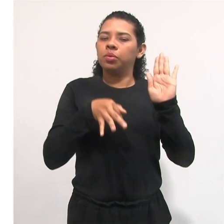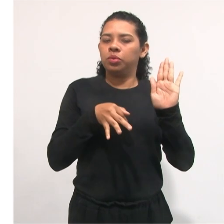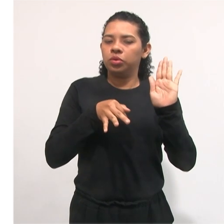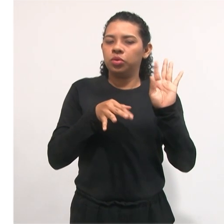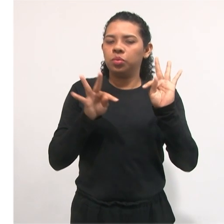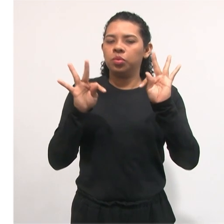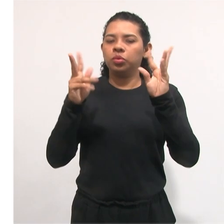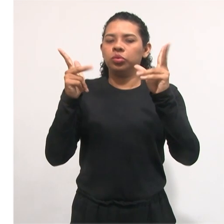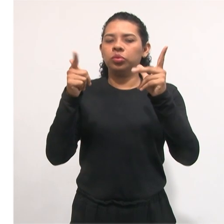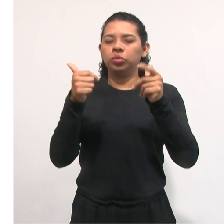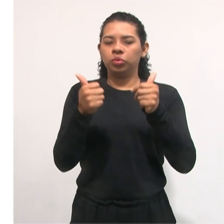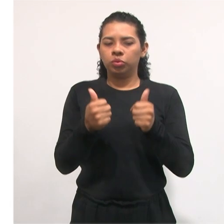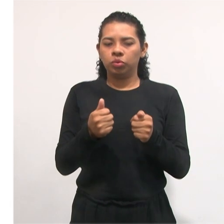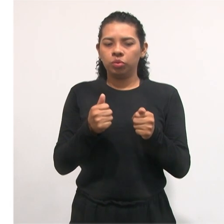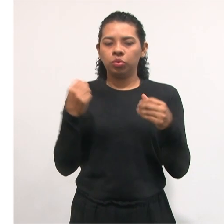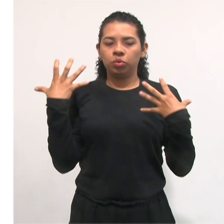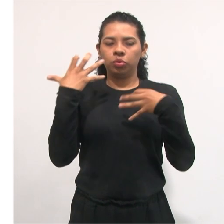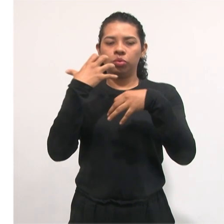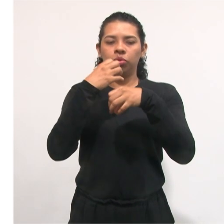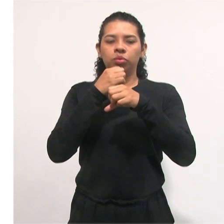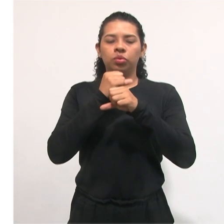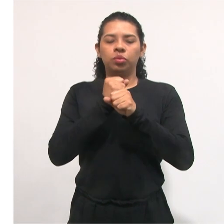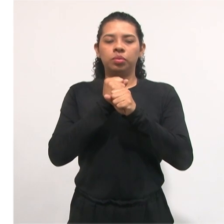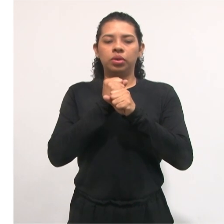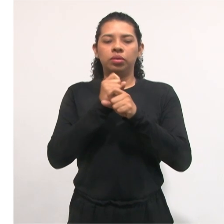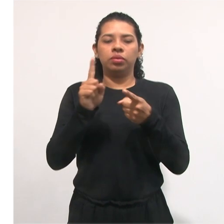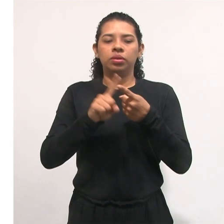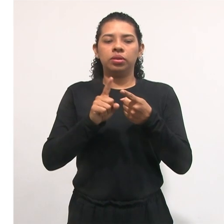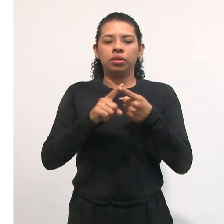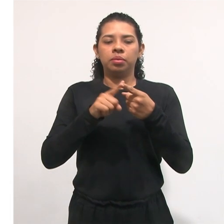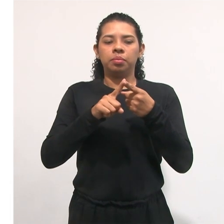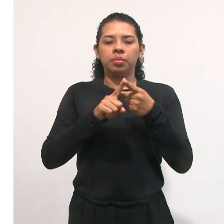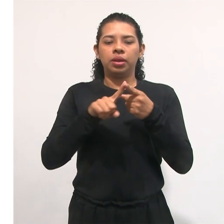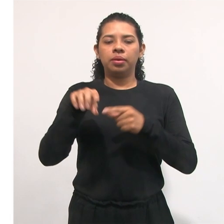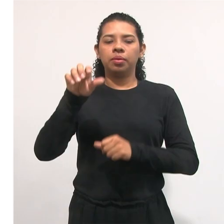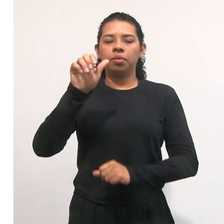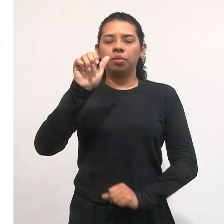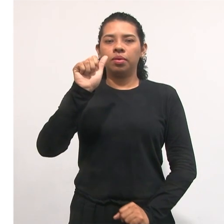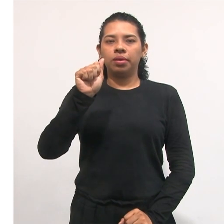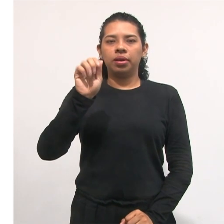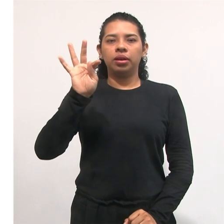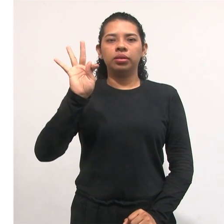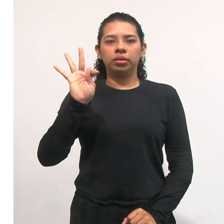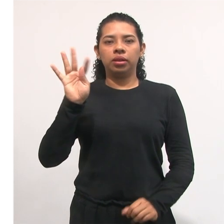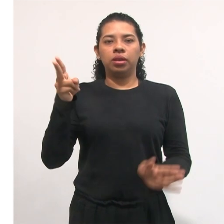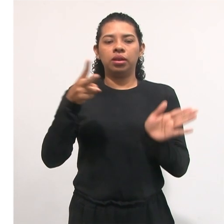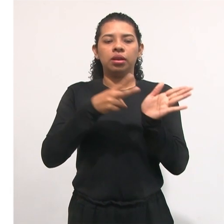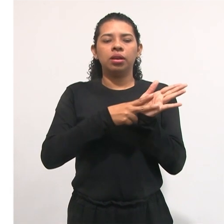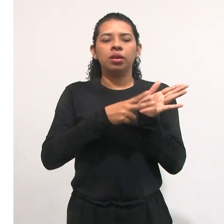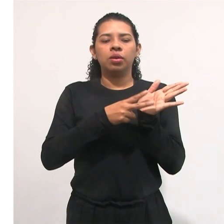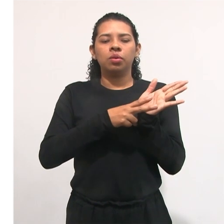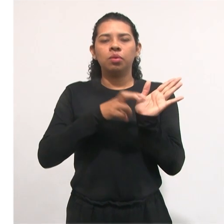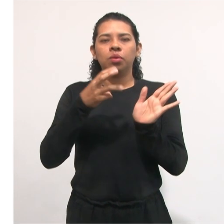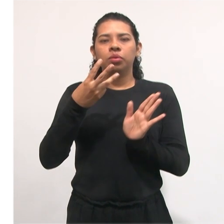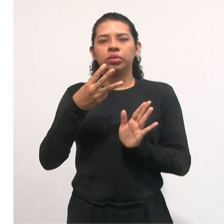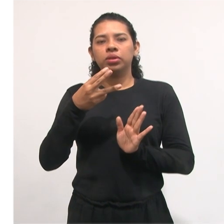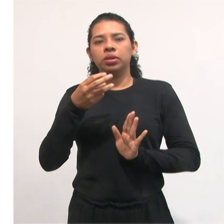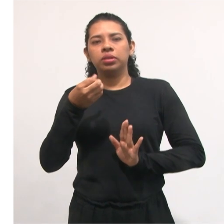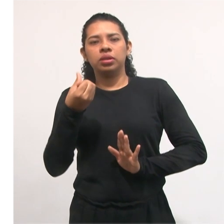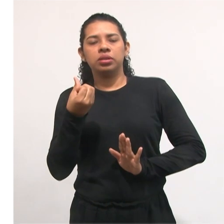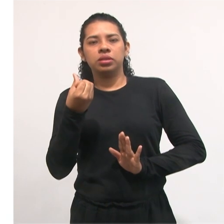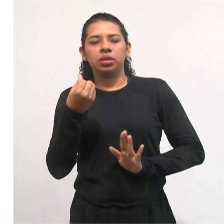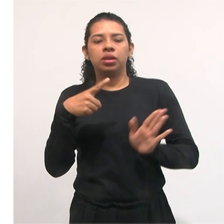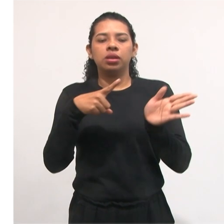e o limite inferior da primeira classe, correto? Então, o limite inferior da primeira classe e o limite superior da